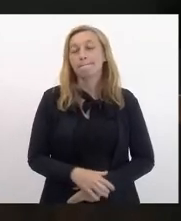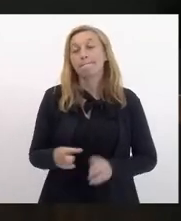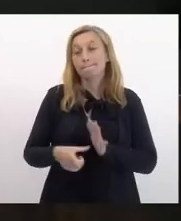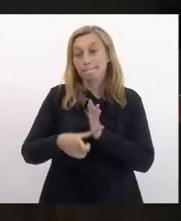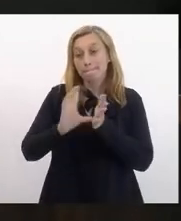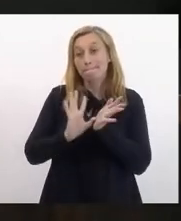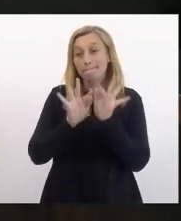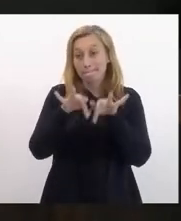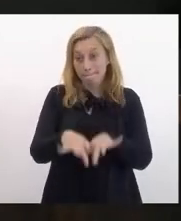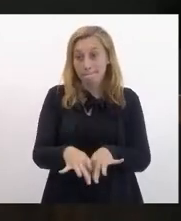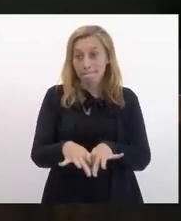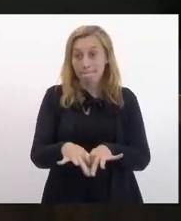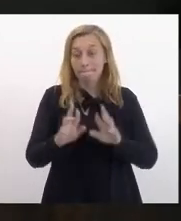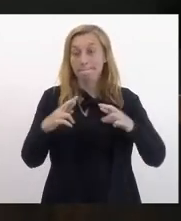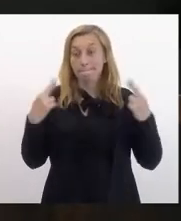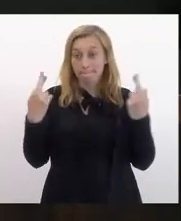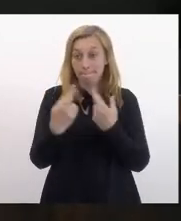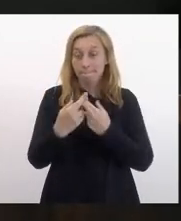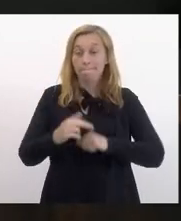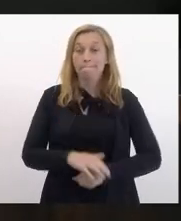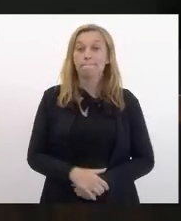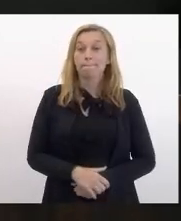Antes de encerrar a sessão,